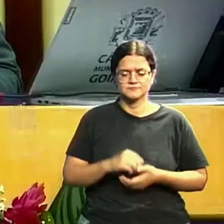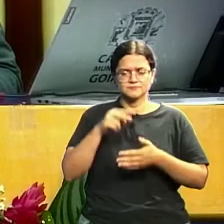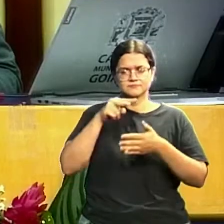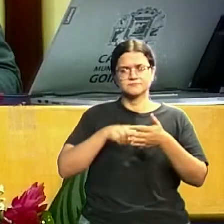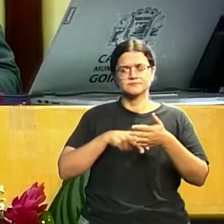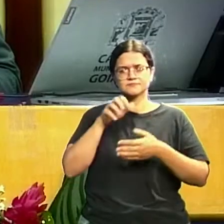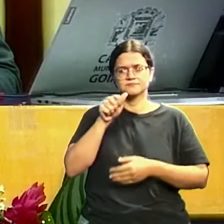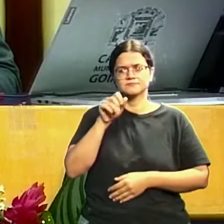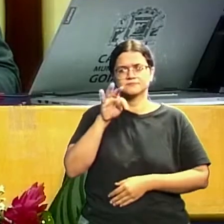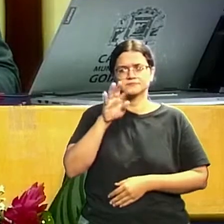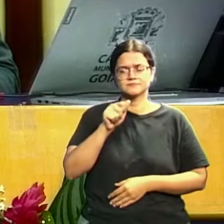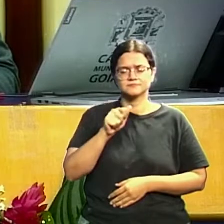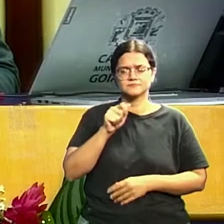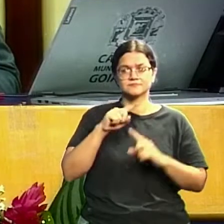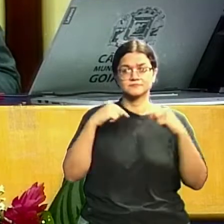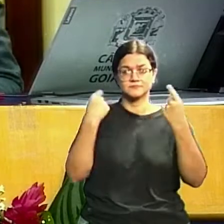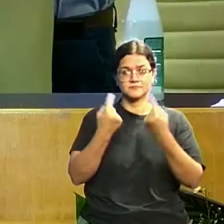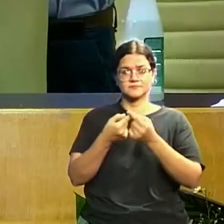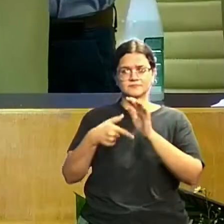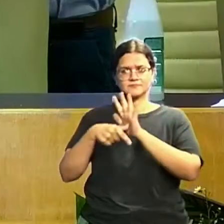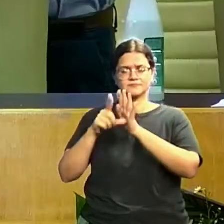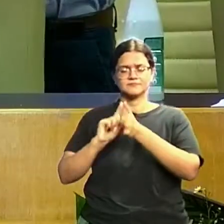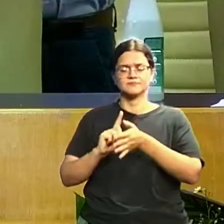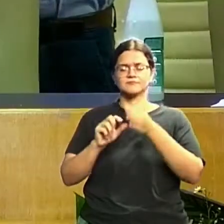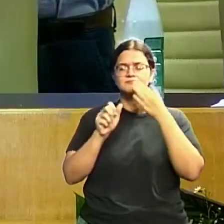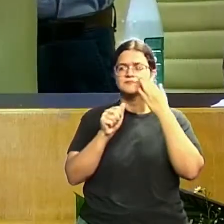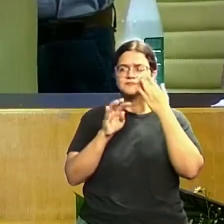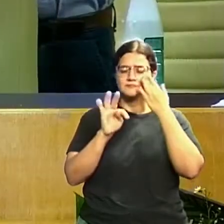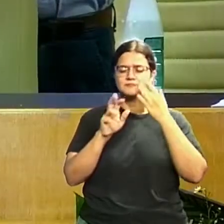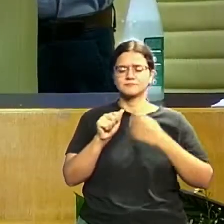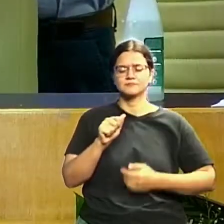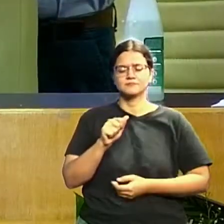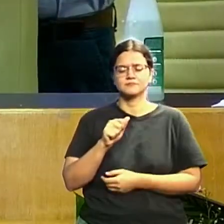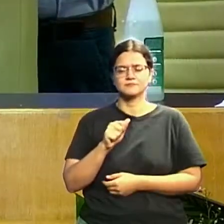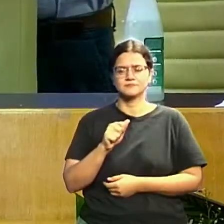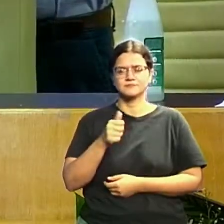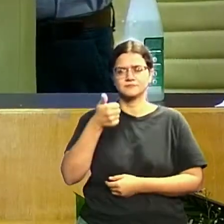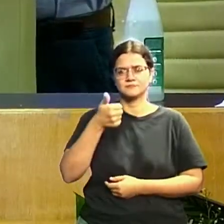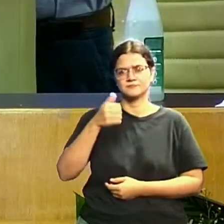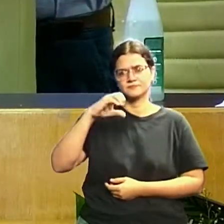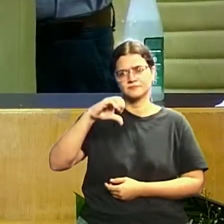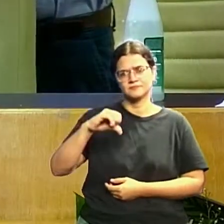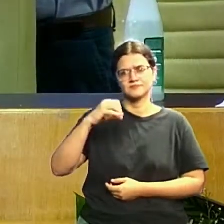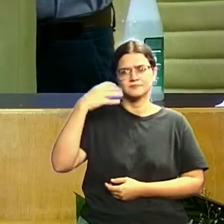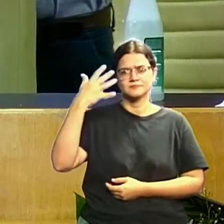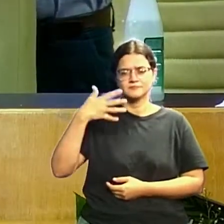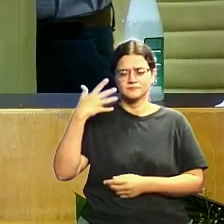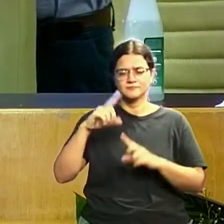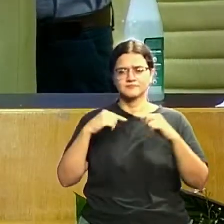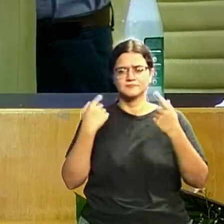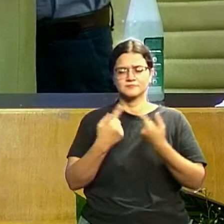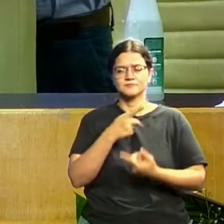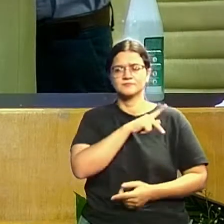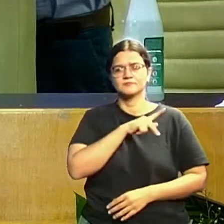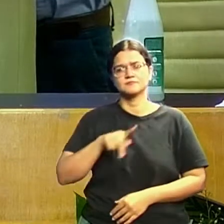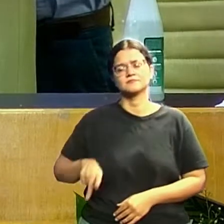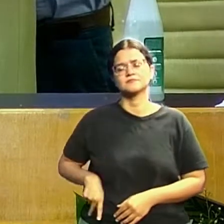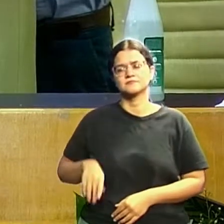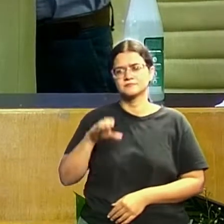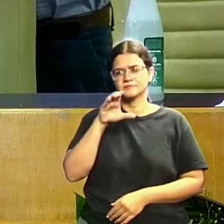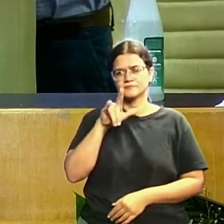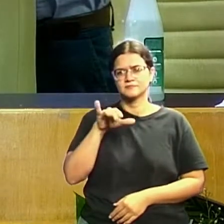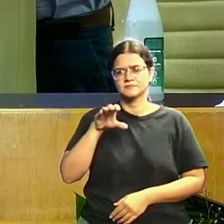Leitura da ata da sessão anterior. Ata da 19ª sessão, presidida pelo ilustre vereador